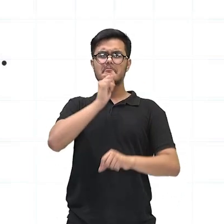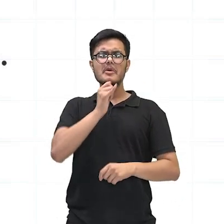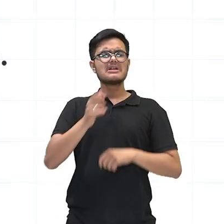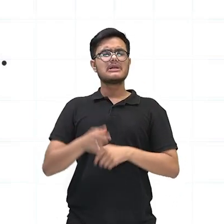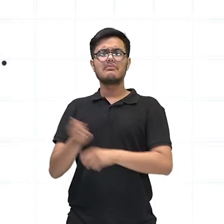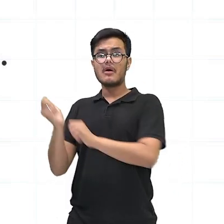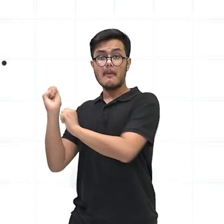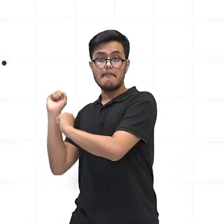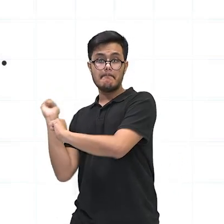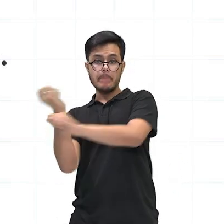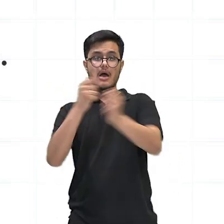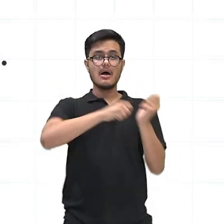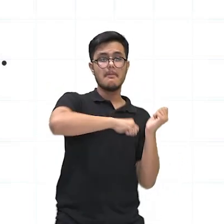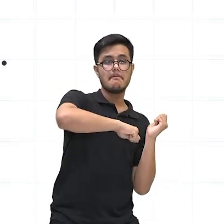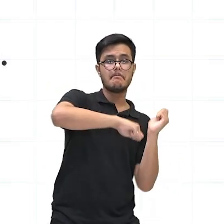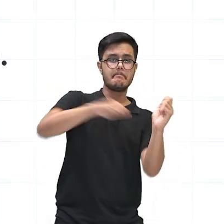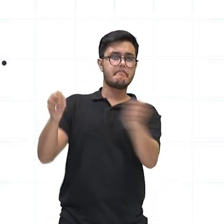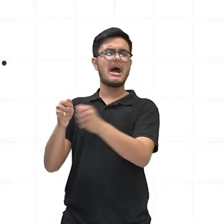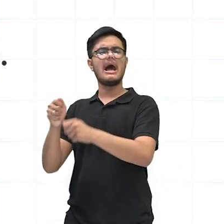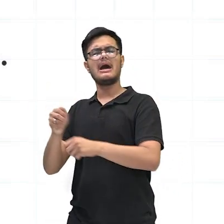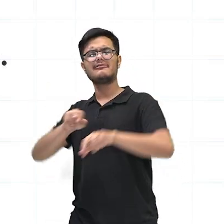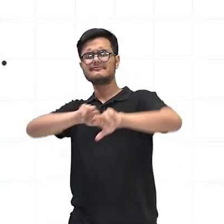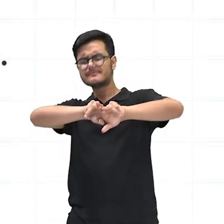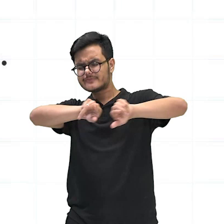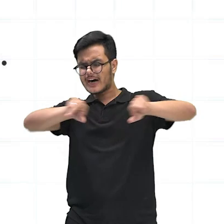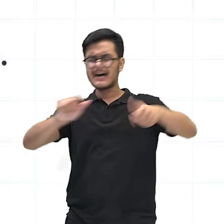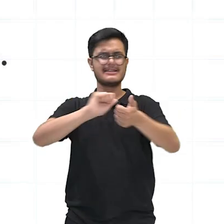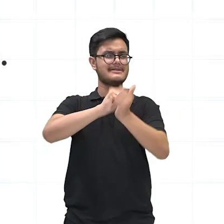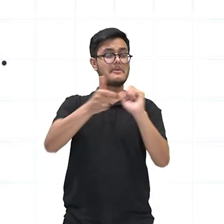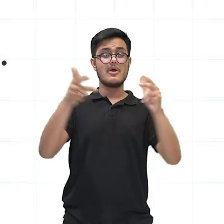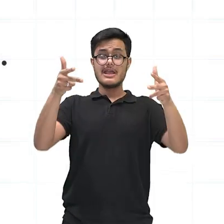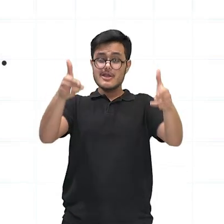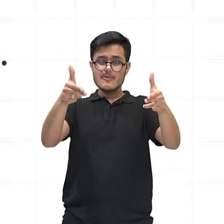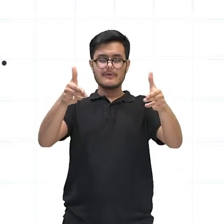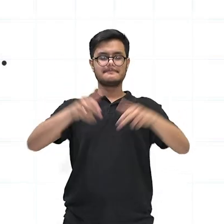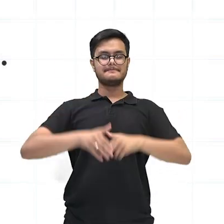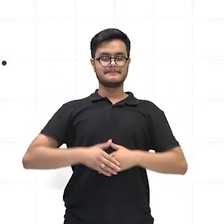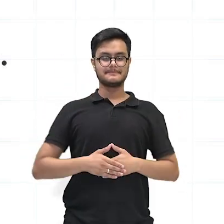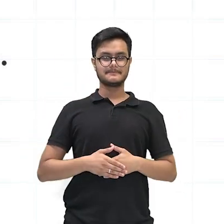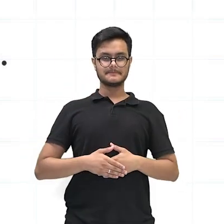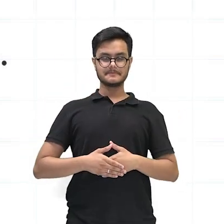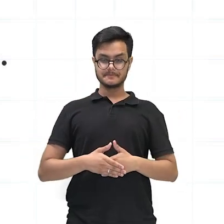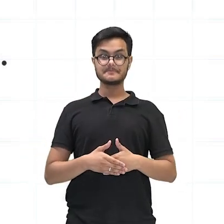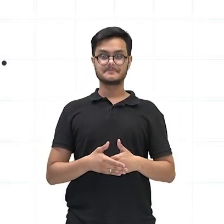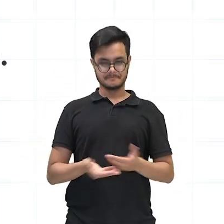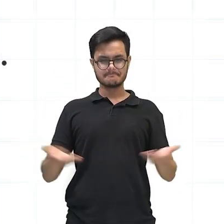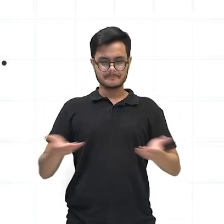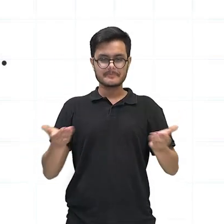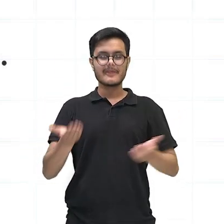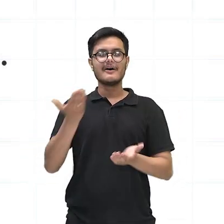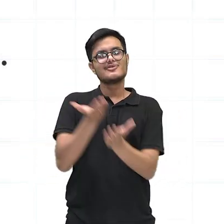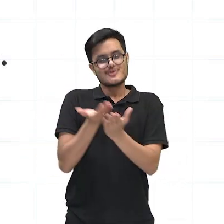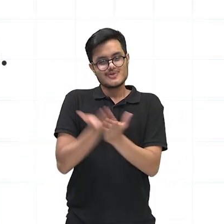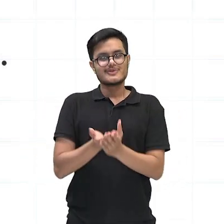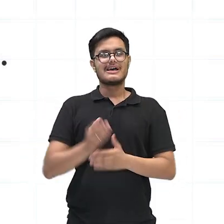beisebol, cricket, softball, dentre outros. Então vamos lá conhecer e explorar um pouquinho